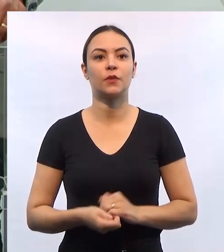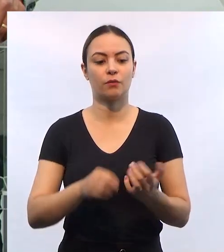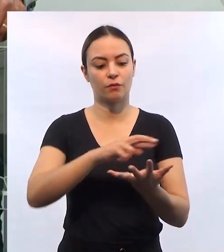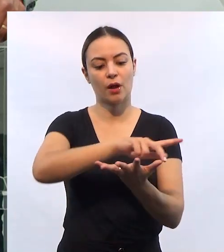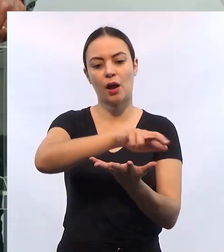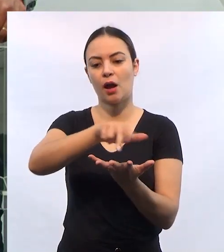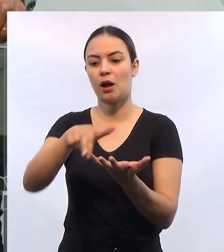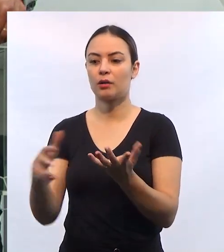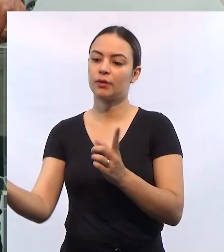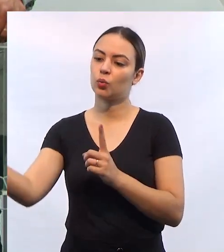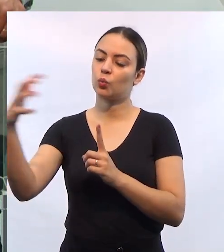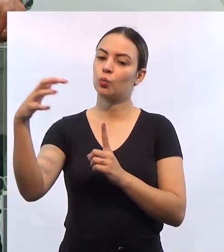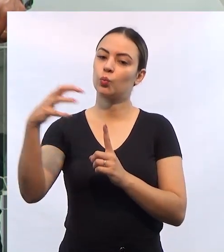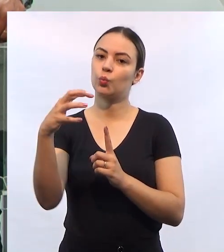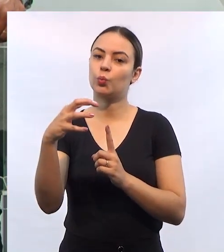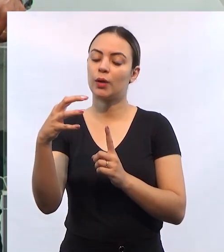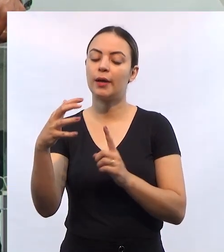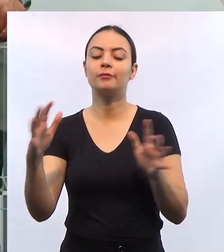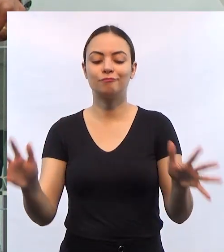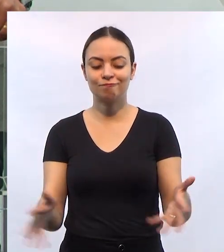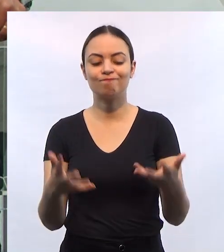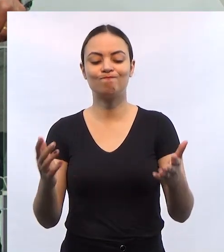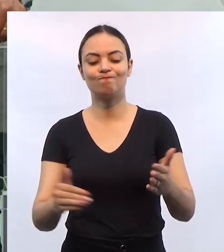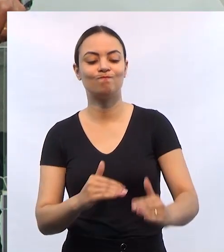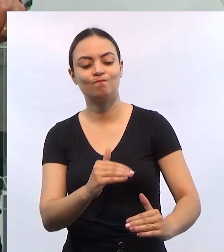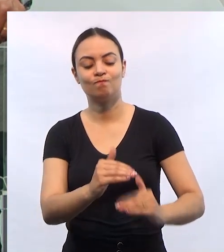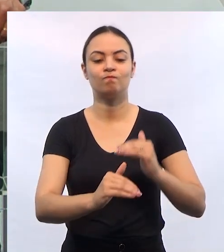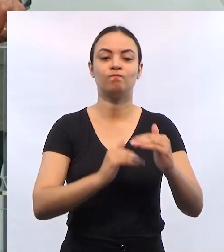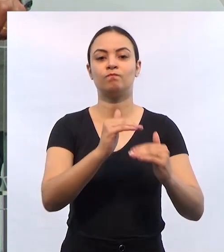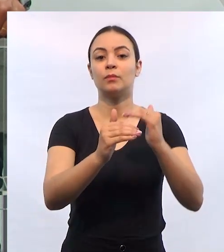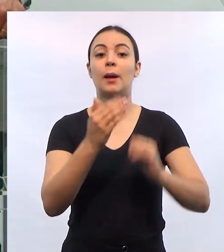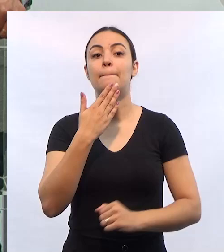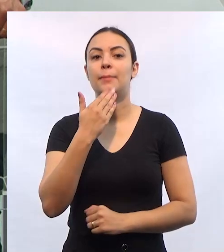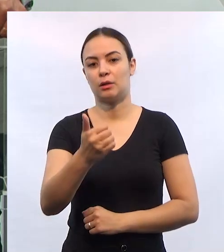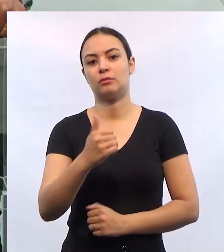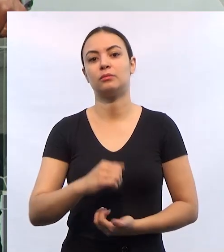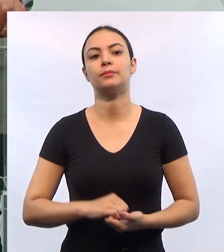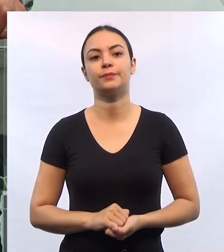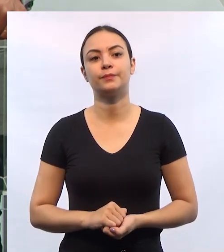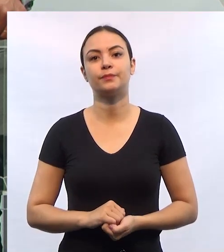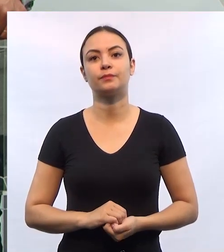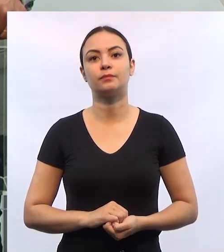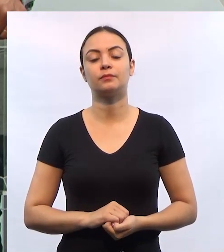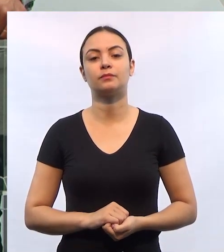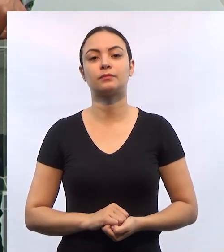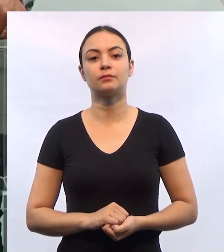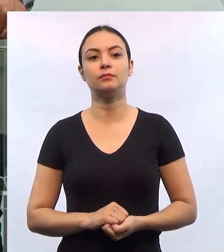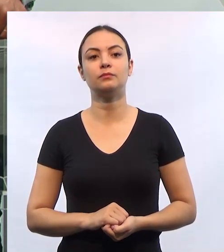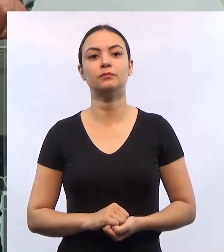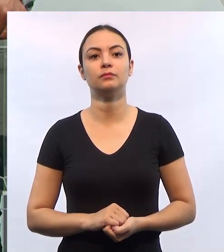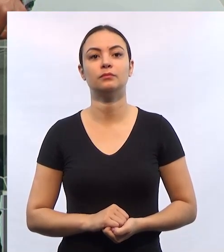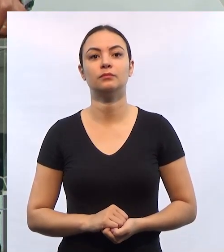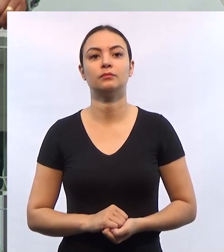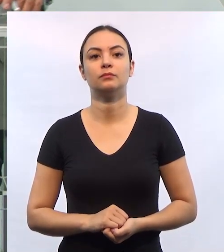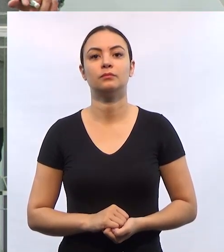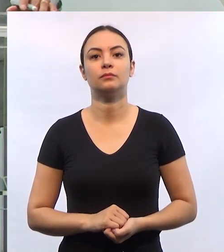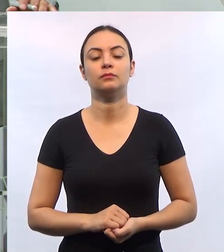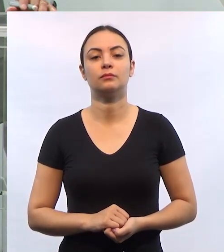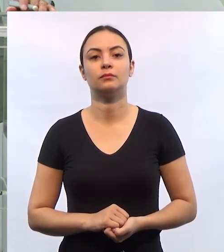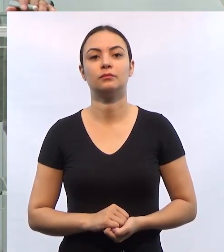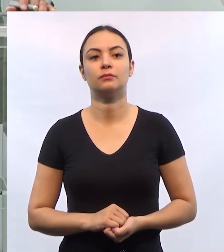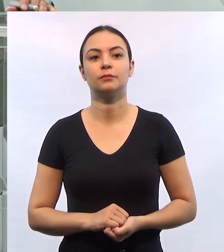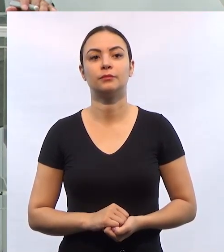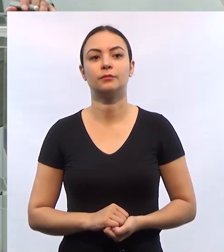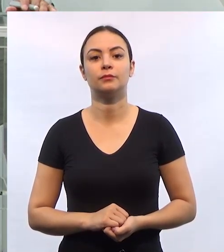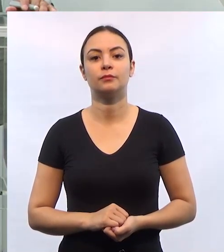que passaram a contribuir para essas mudanças, para a criação do desenvolvimento organizacional. Tá? Então, pesquisas foram feitas. Lembra,